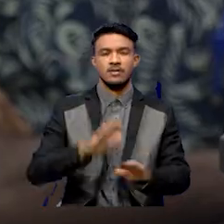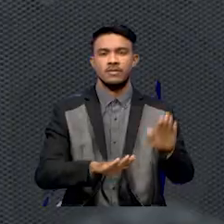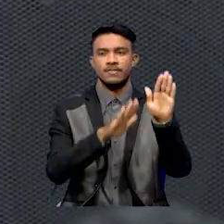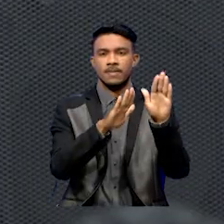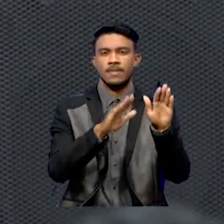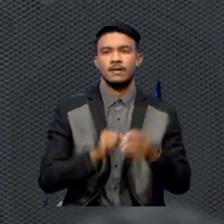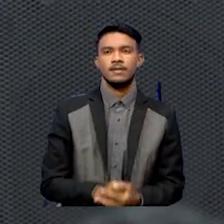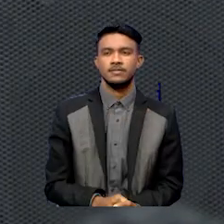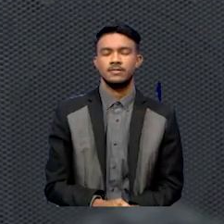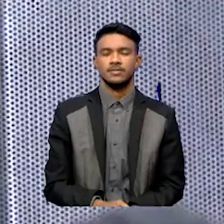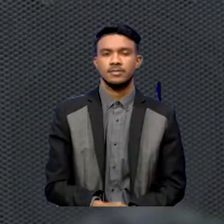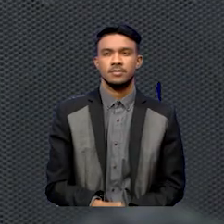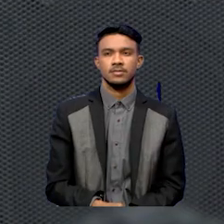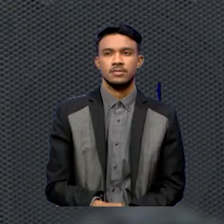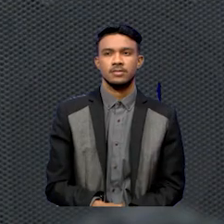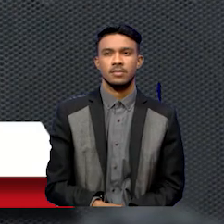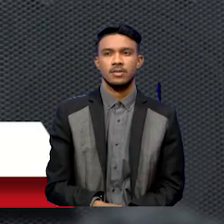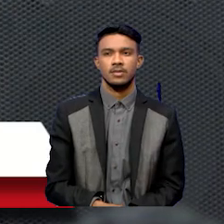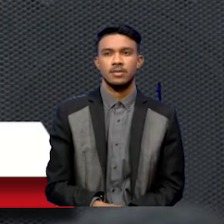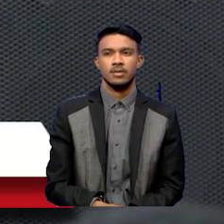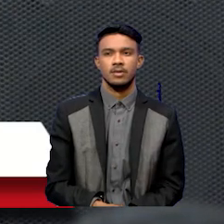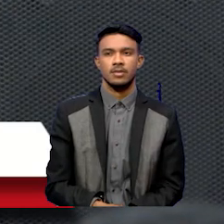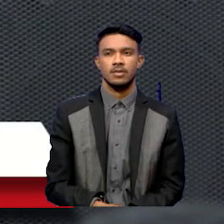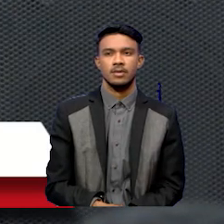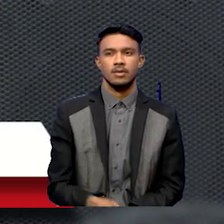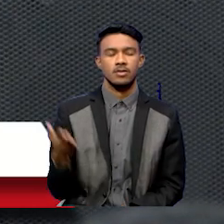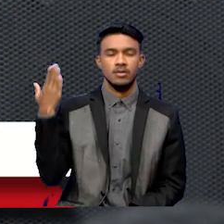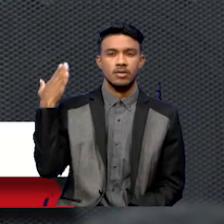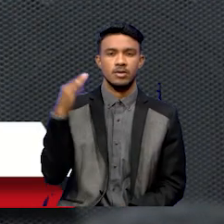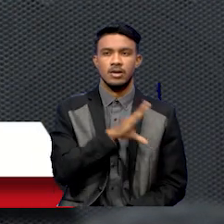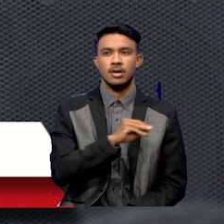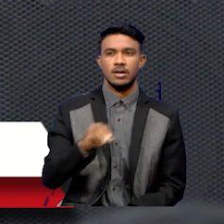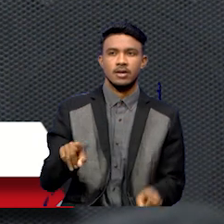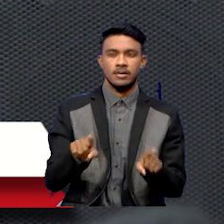Jesse, aniversário, restauração, independência no